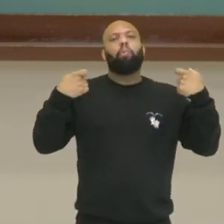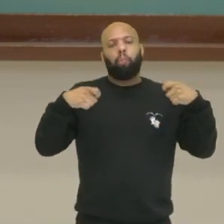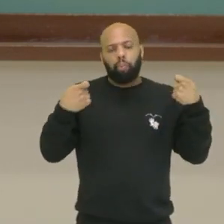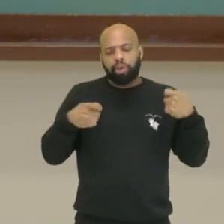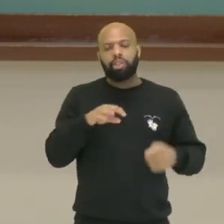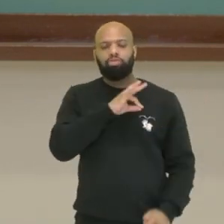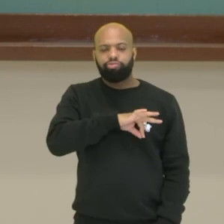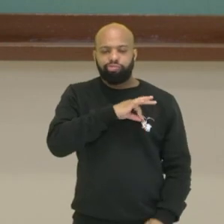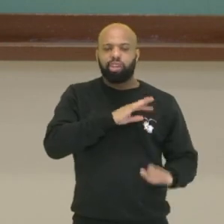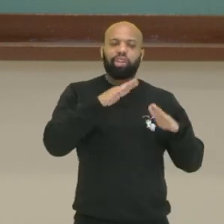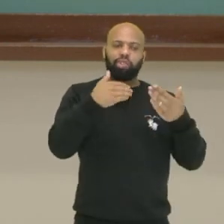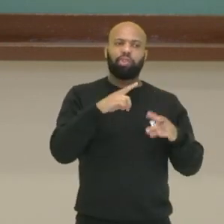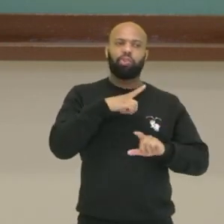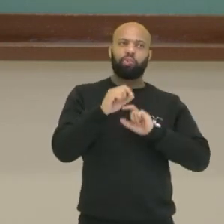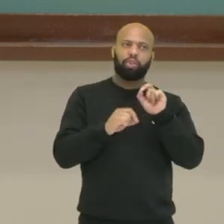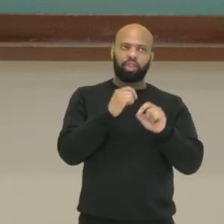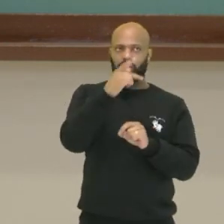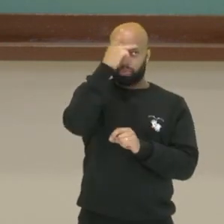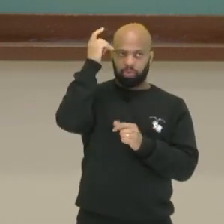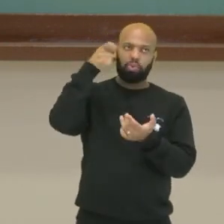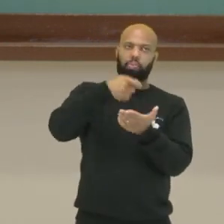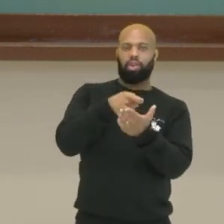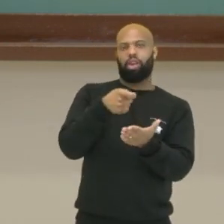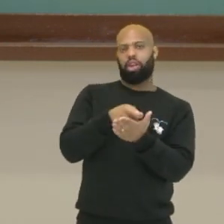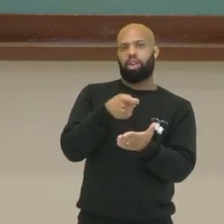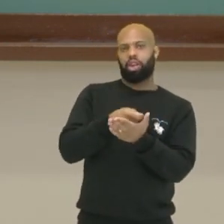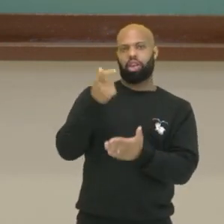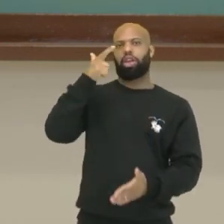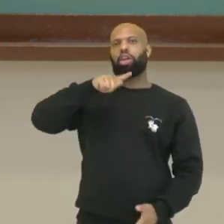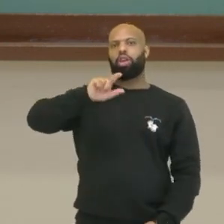De luz? Claro que não, né? Você precisa ganhar